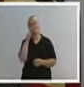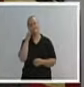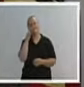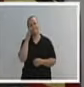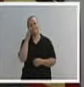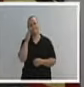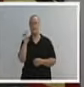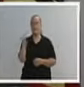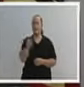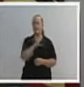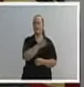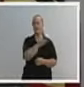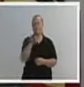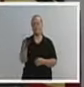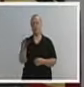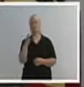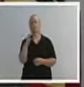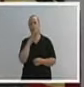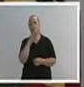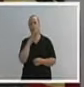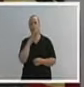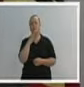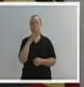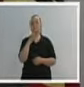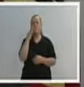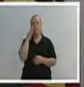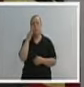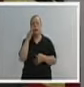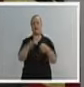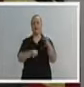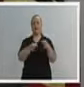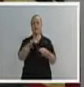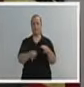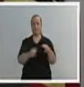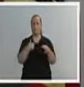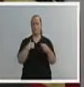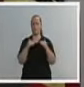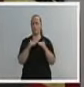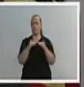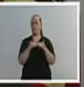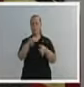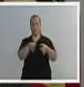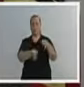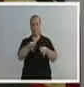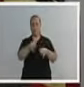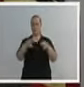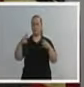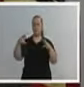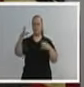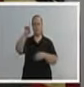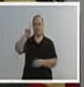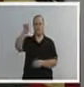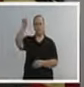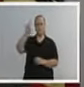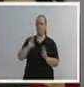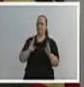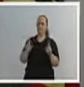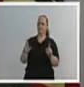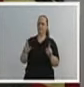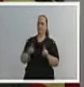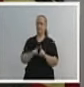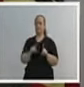do que eu na área jurídica, e realmente eu concordo, juiz não é Deus, não é verdade? Então eles também precisam entender que eles